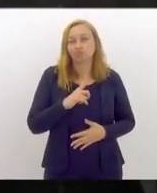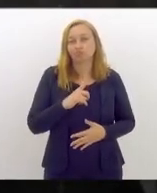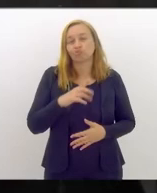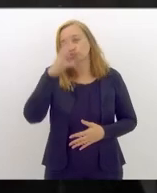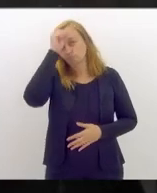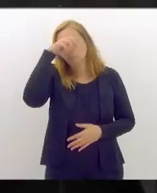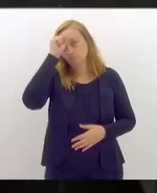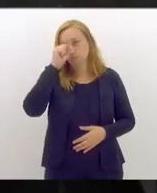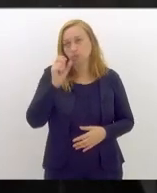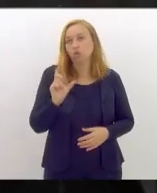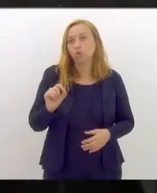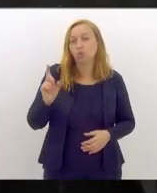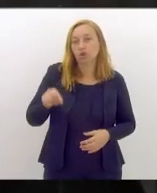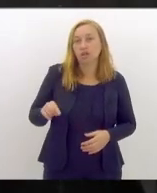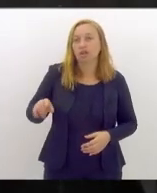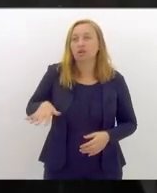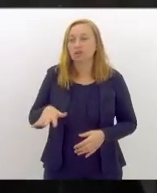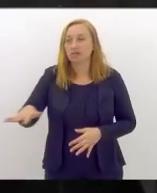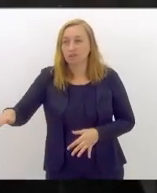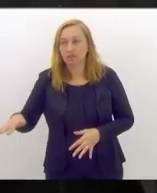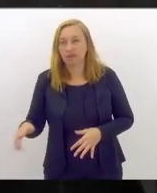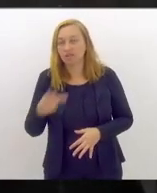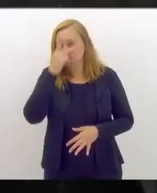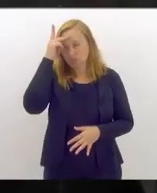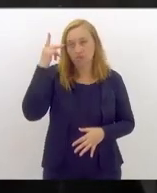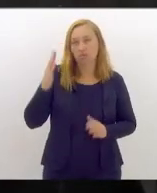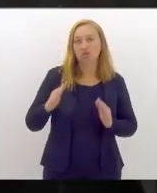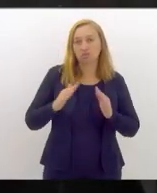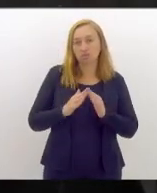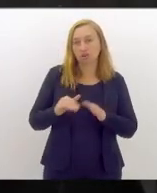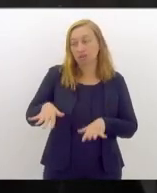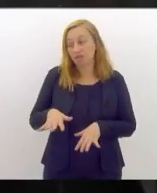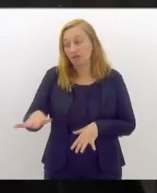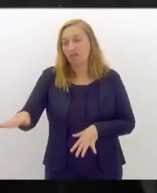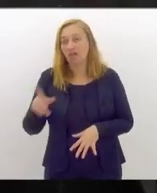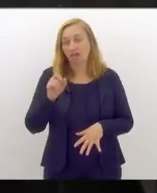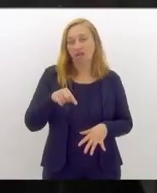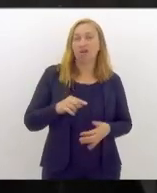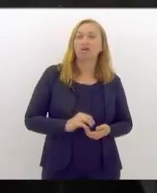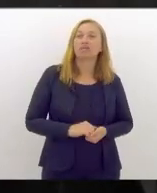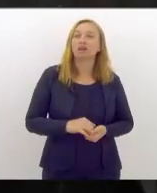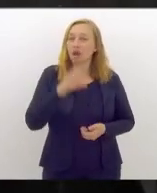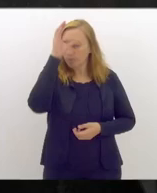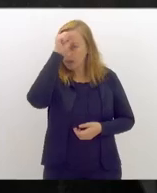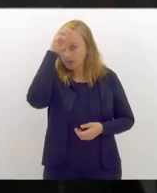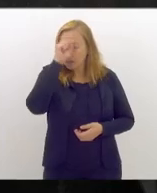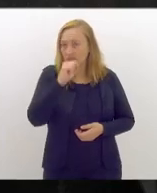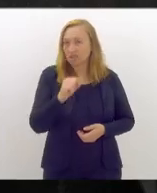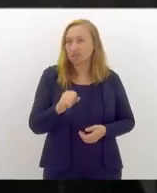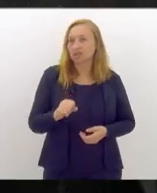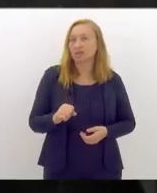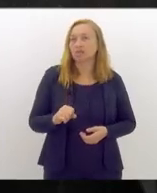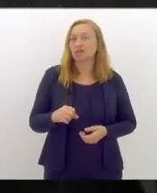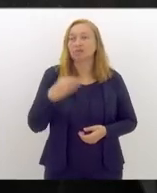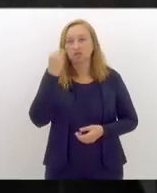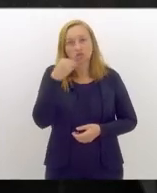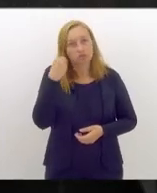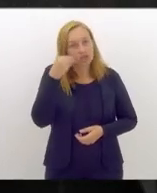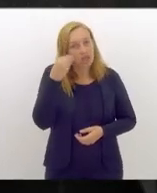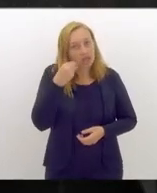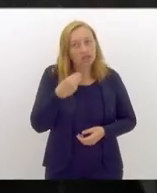aprendizado do que que é uma comunidade do que são as pessoas que moram nessas comunidades né e aprendi muito com essa convivência